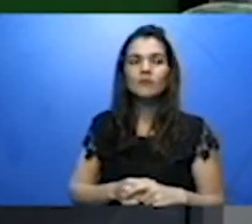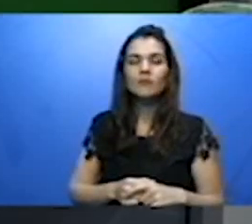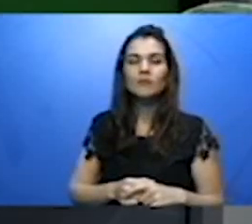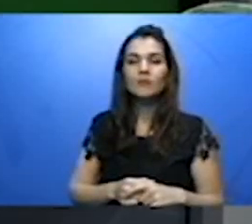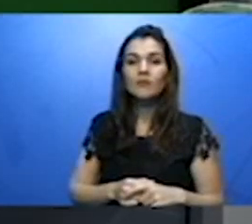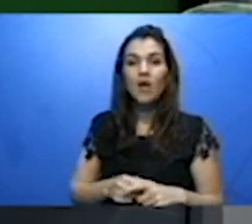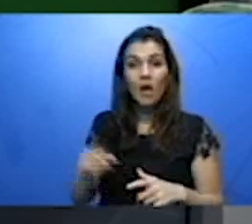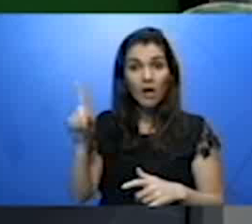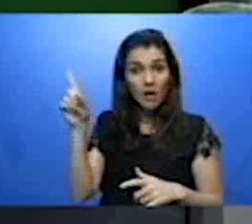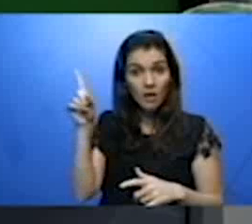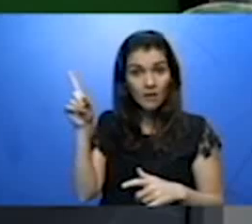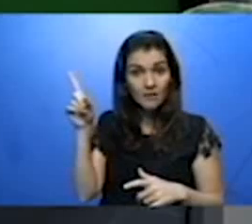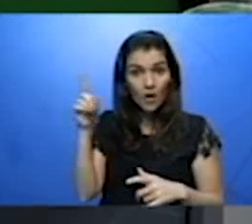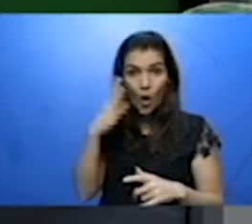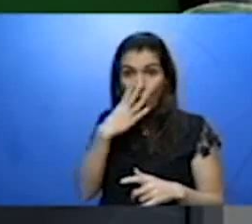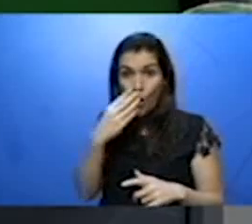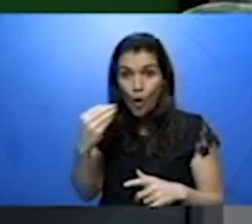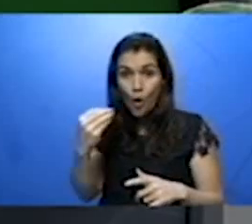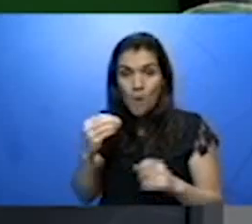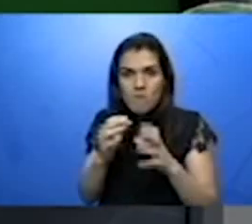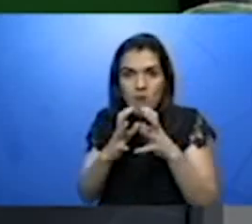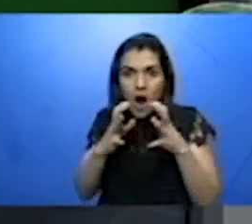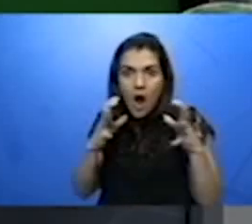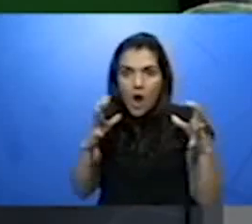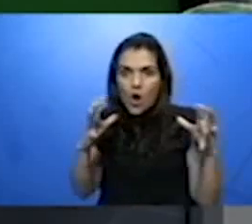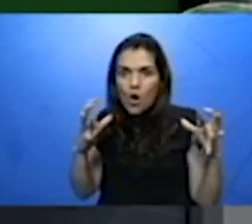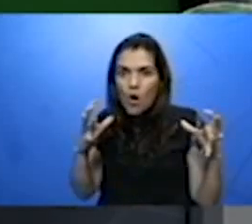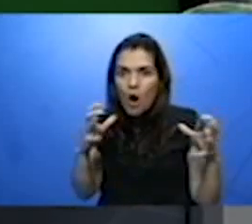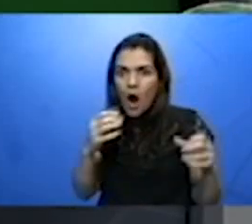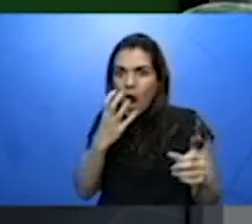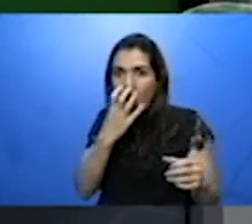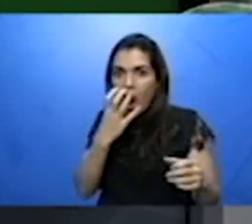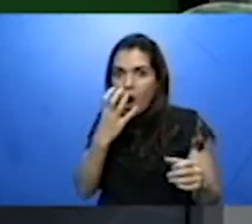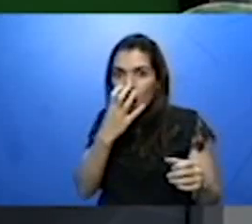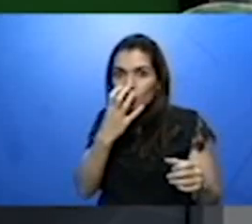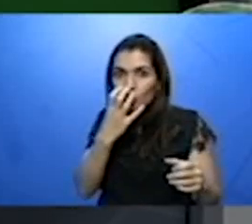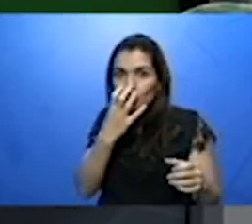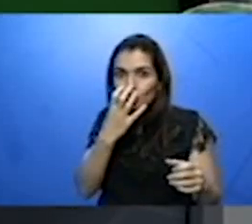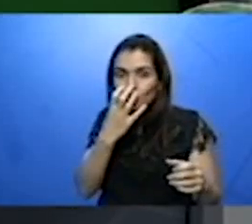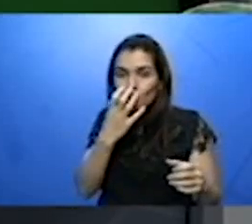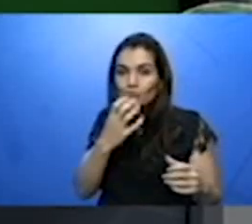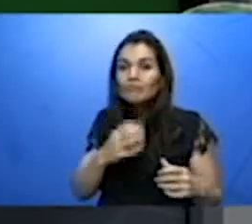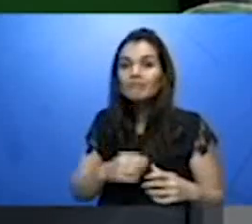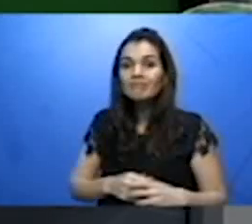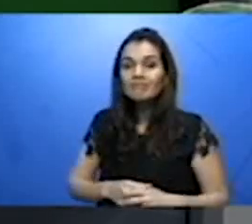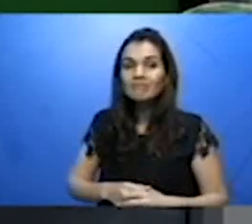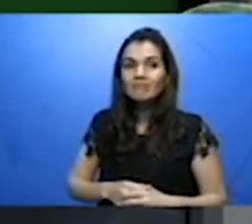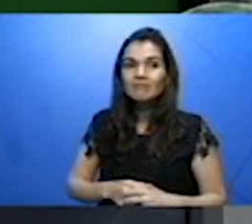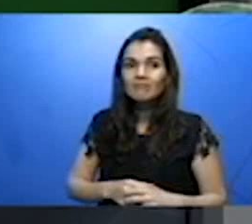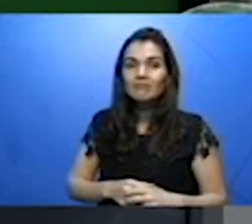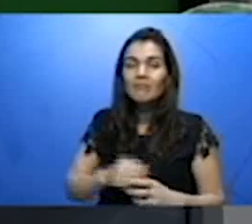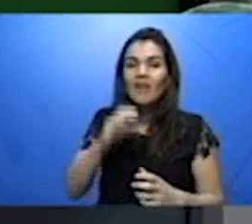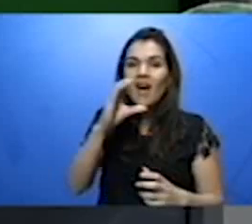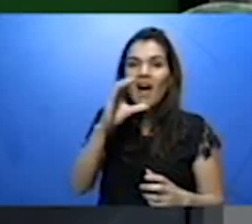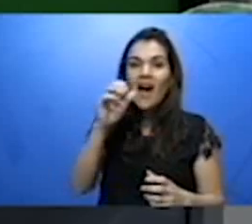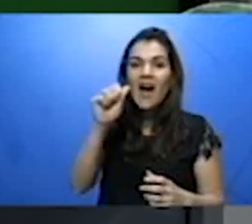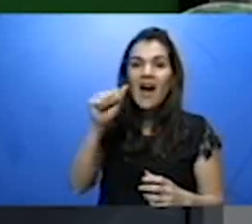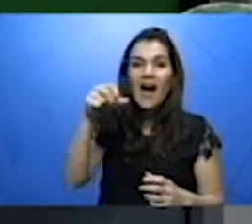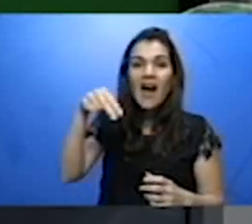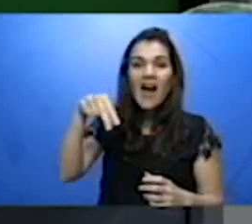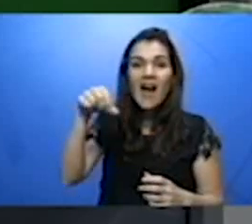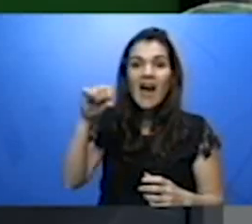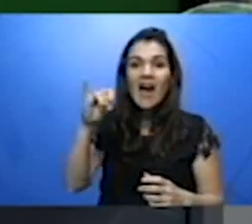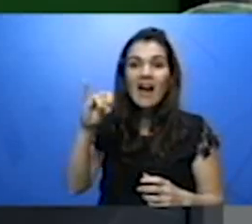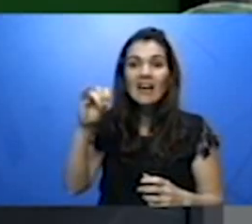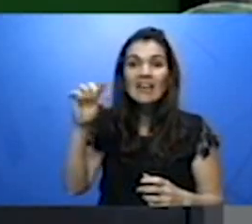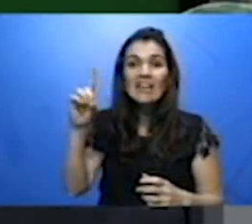e ele é o maior canídeo da América do Sul professora que que é canídeo canídeos é uma família